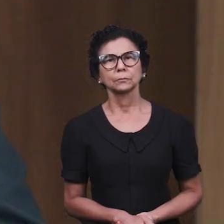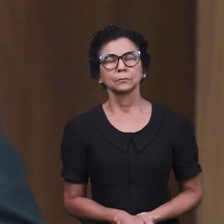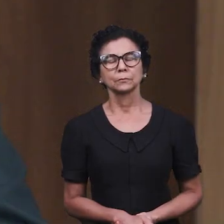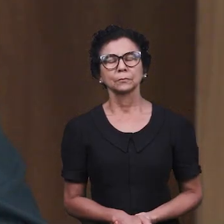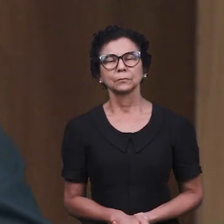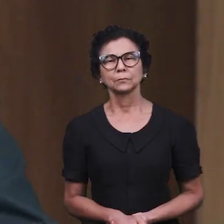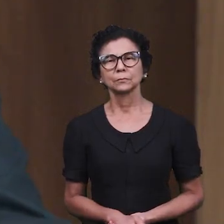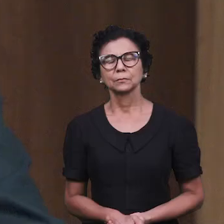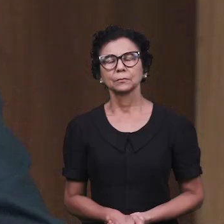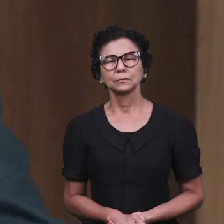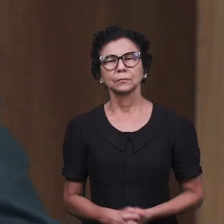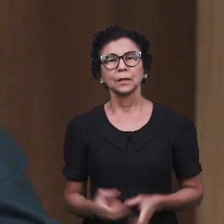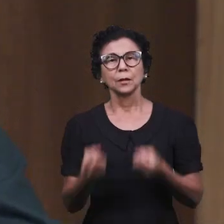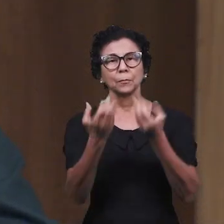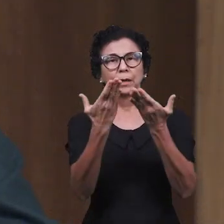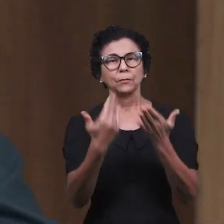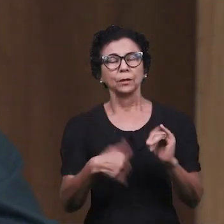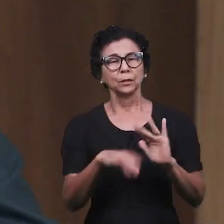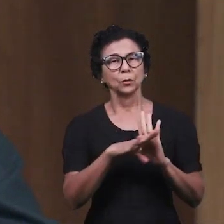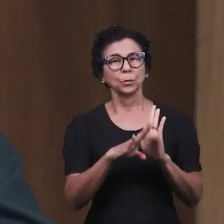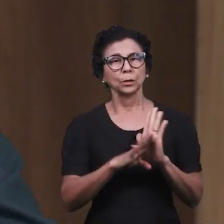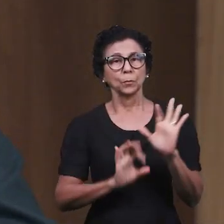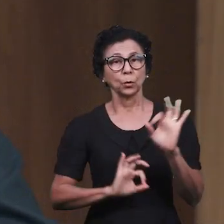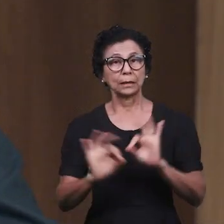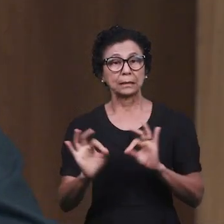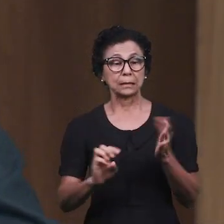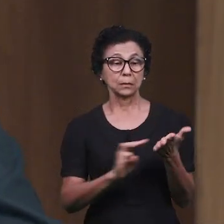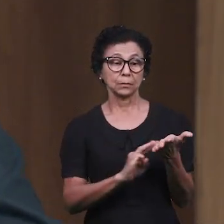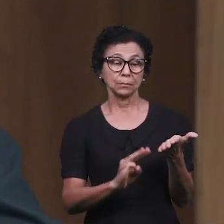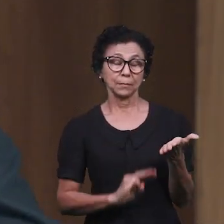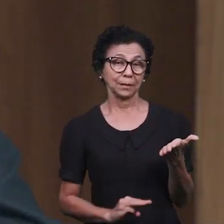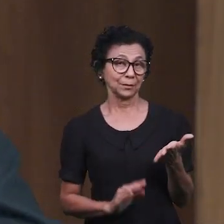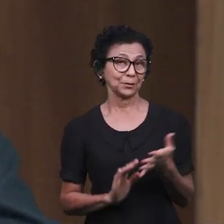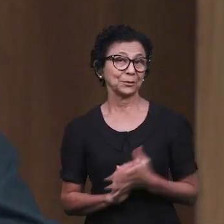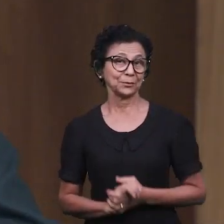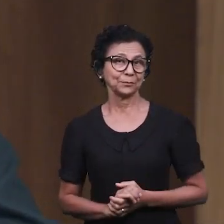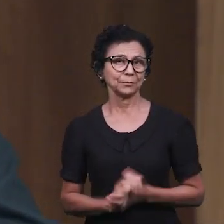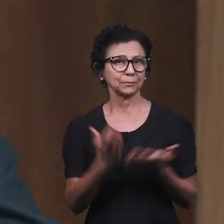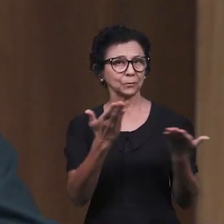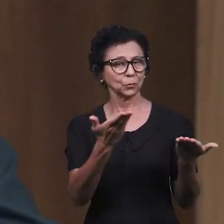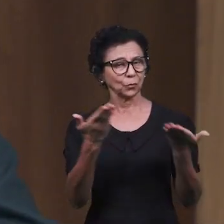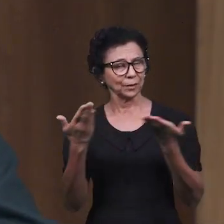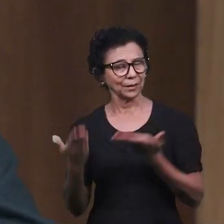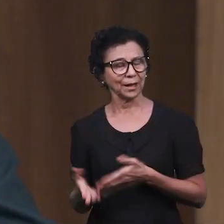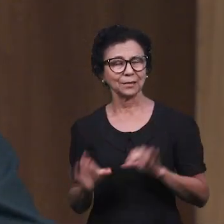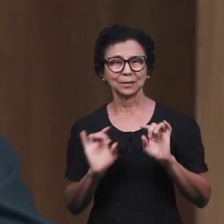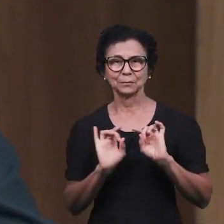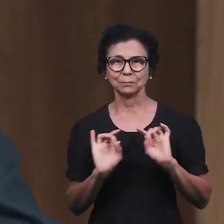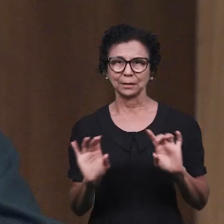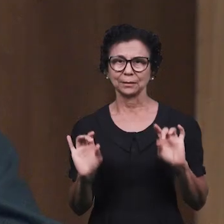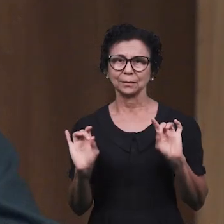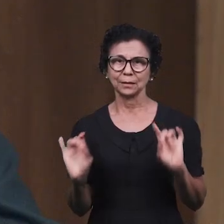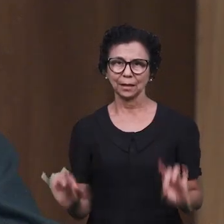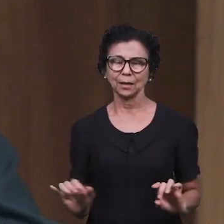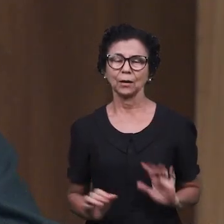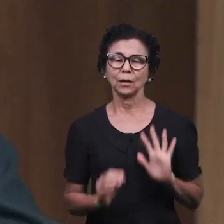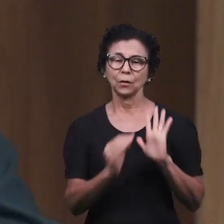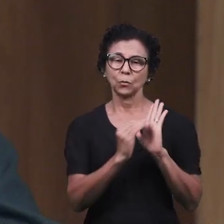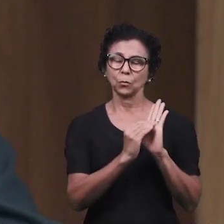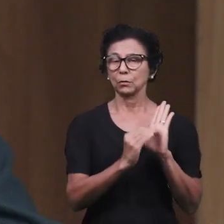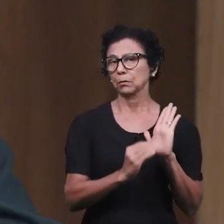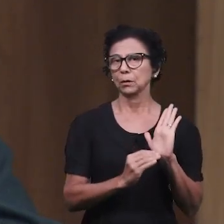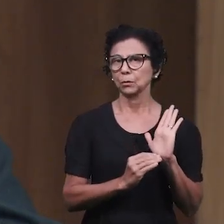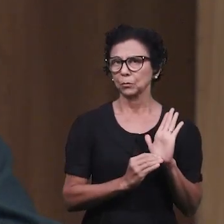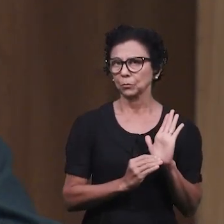Seja bem-vindo ao programa Organização e Método. Você, nosso convidado especial para esse episódio,